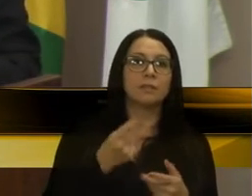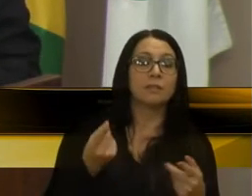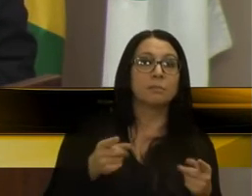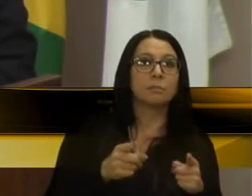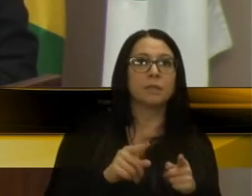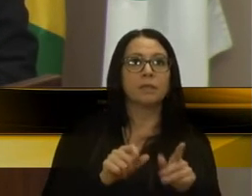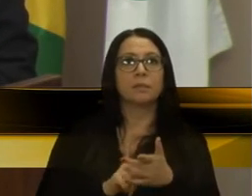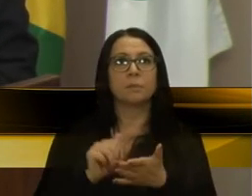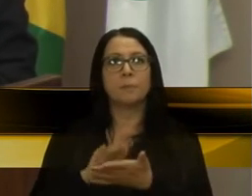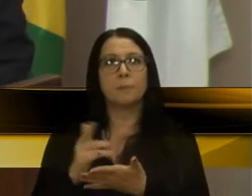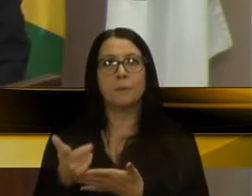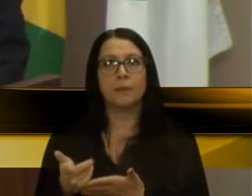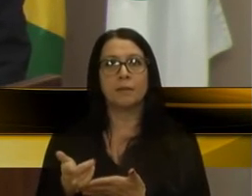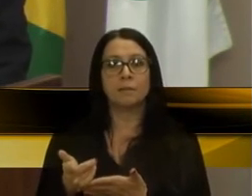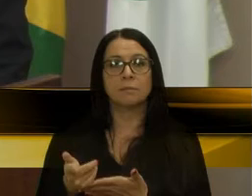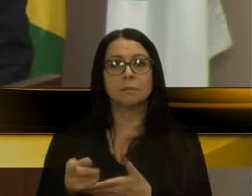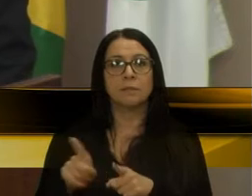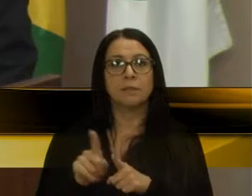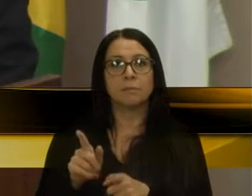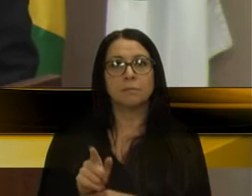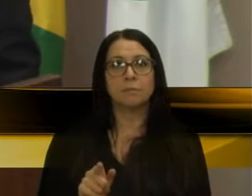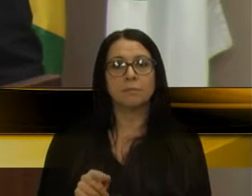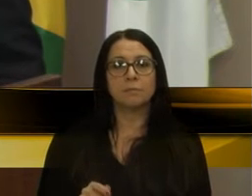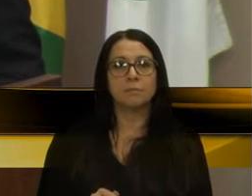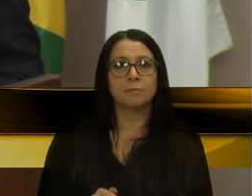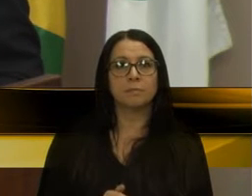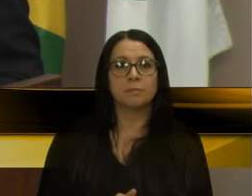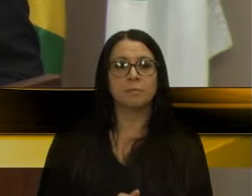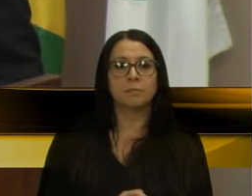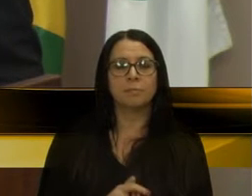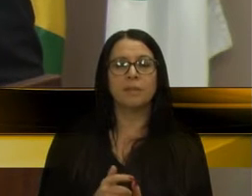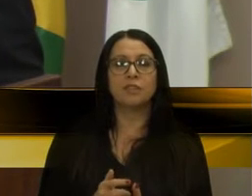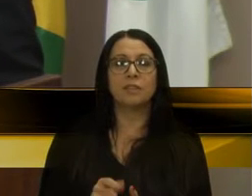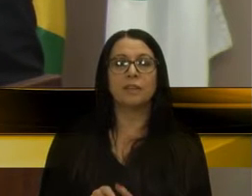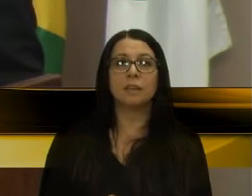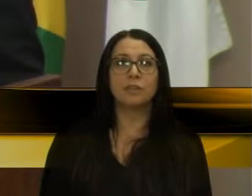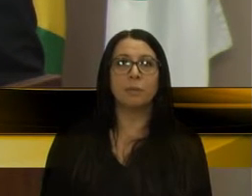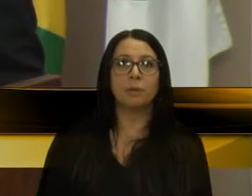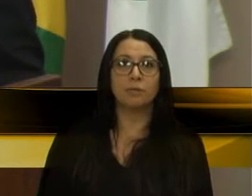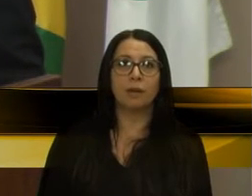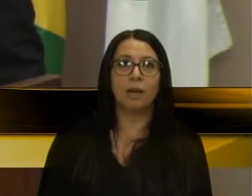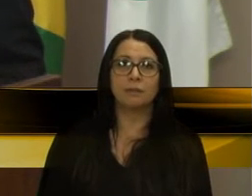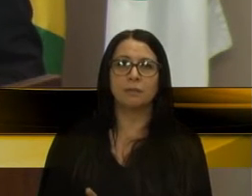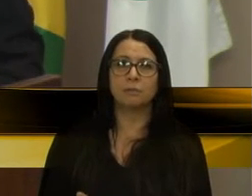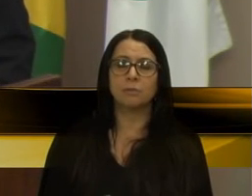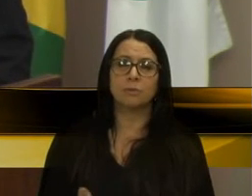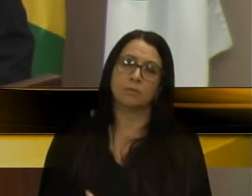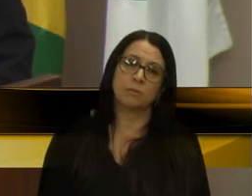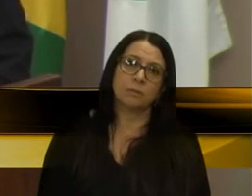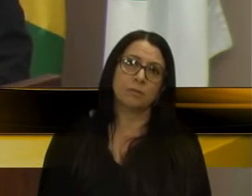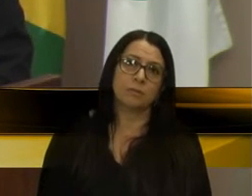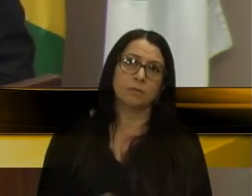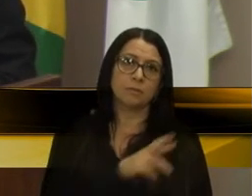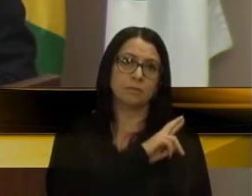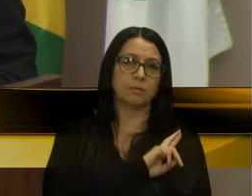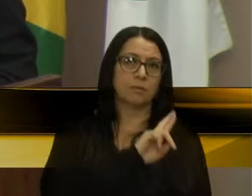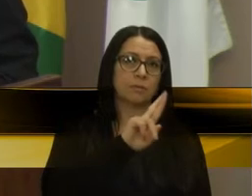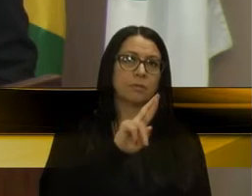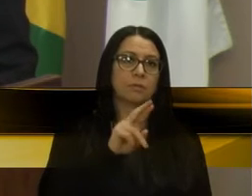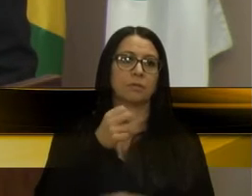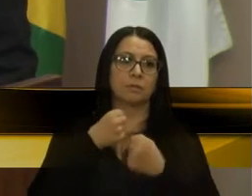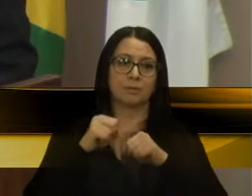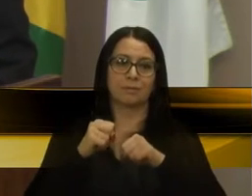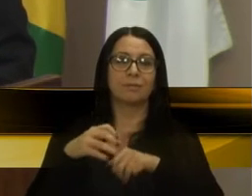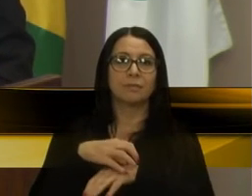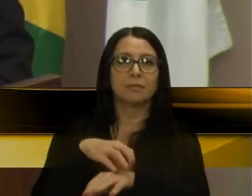infração, libera a impunidade. Então, quero deixar esse registro da minha indignação. Conversei com representantes da Secretaria de Trânsito